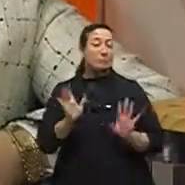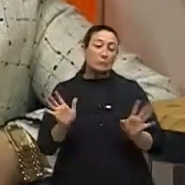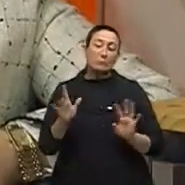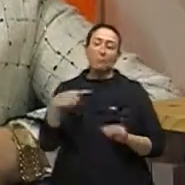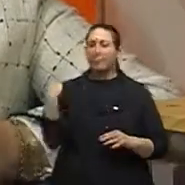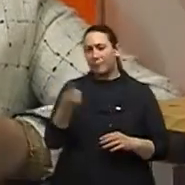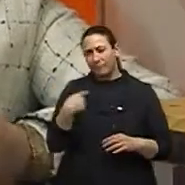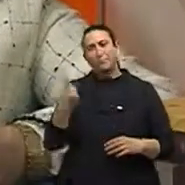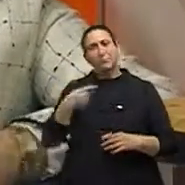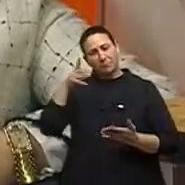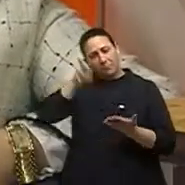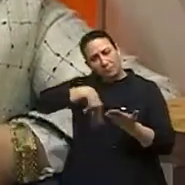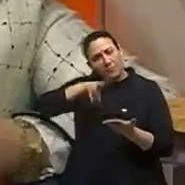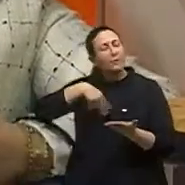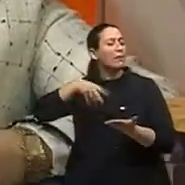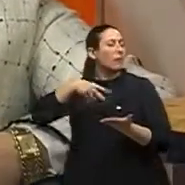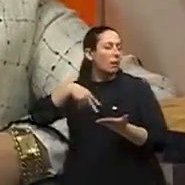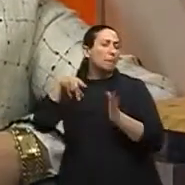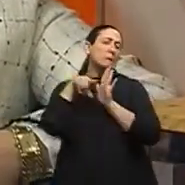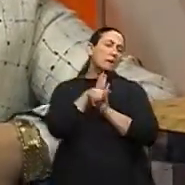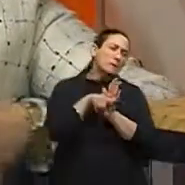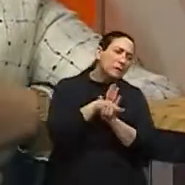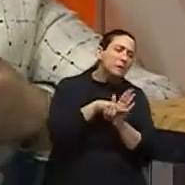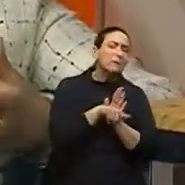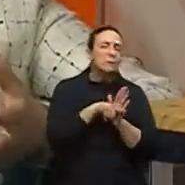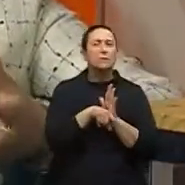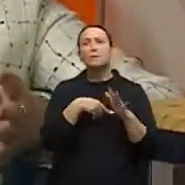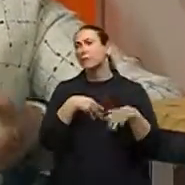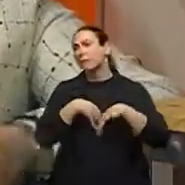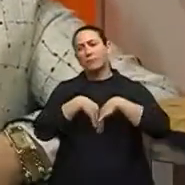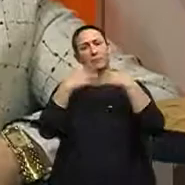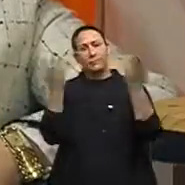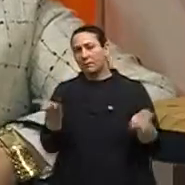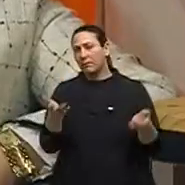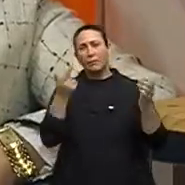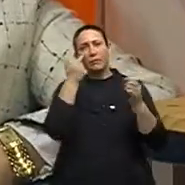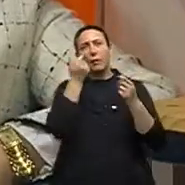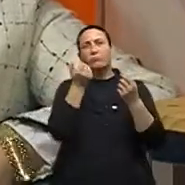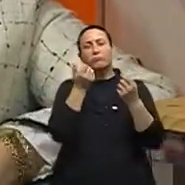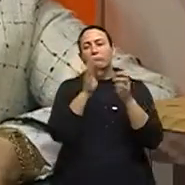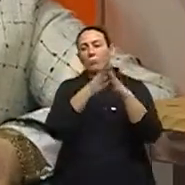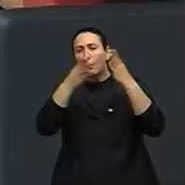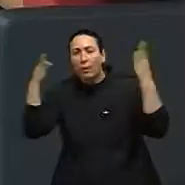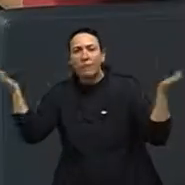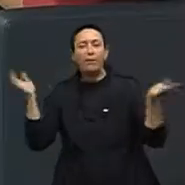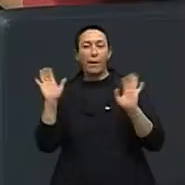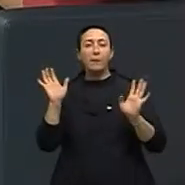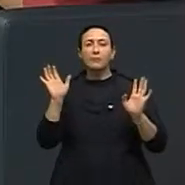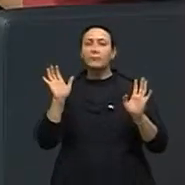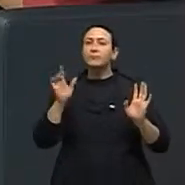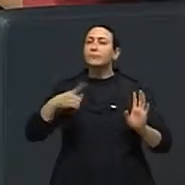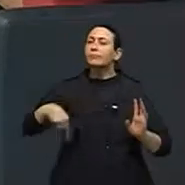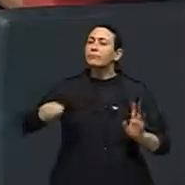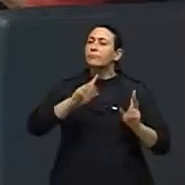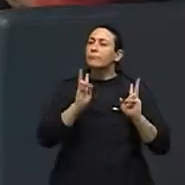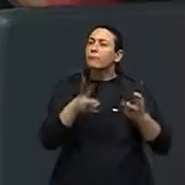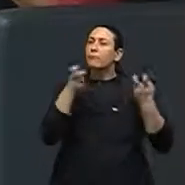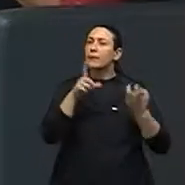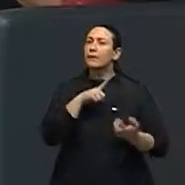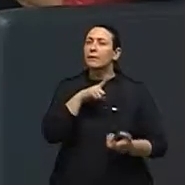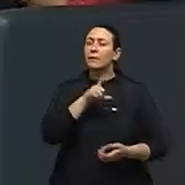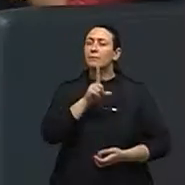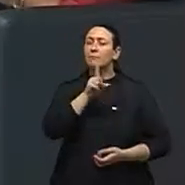várias leituras pesquisas eh da bibliografia se viu que existe um silêncio existe